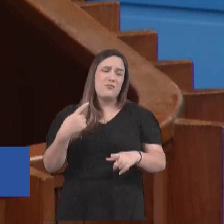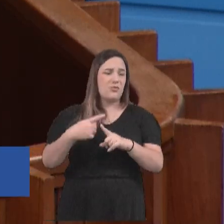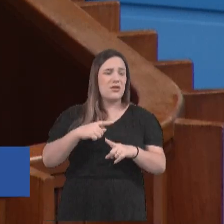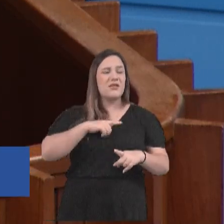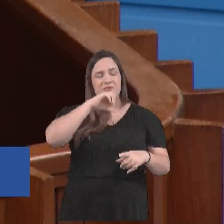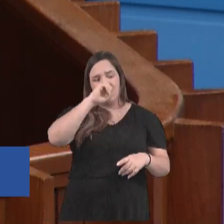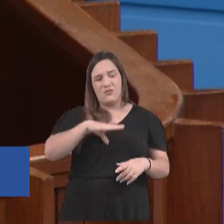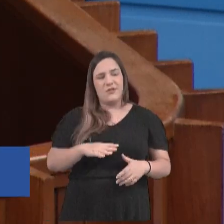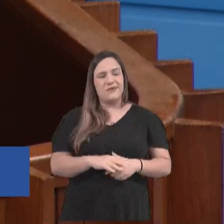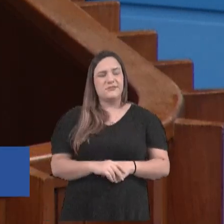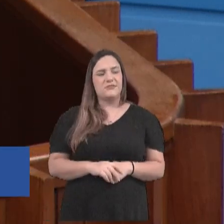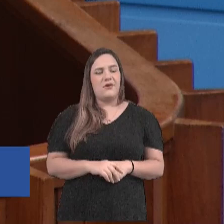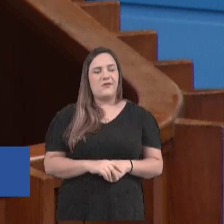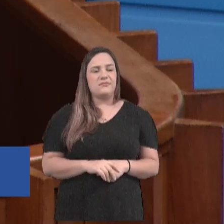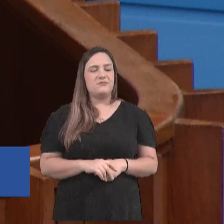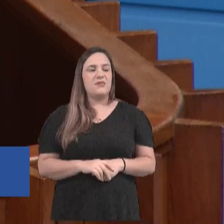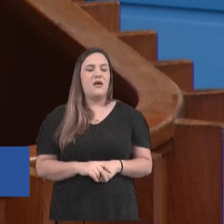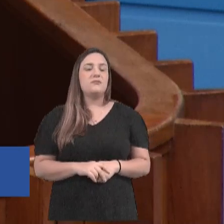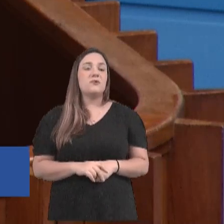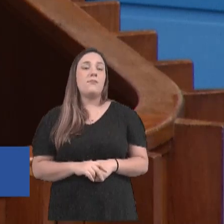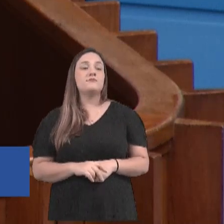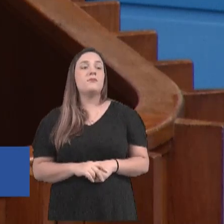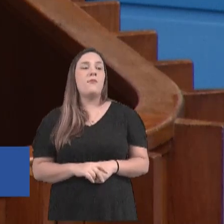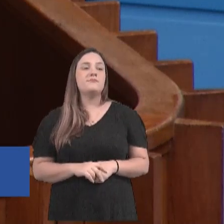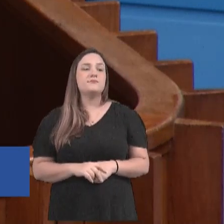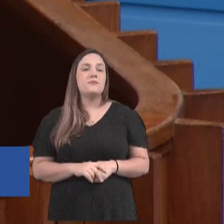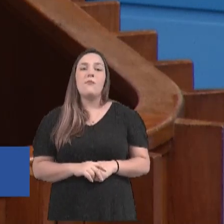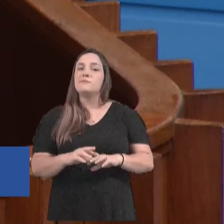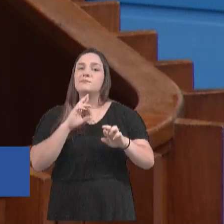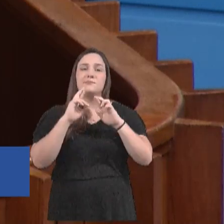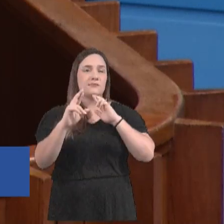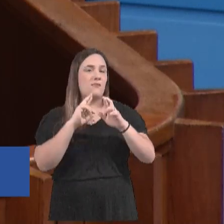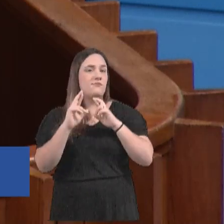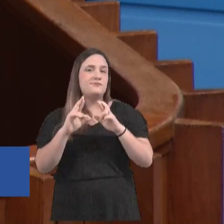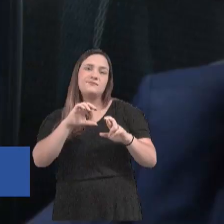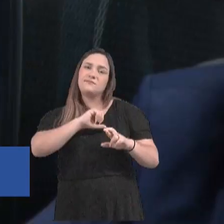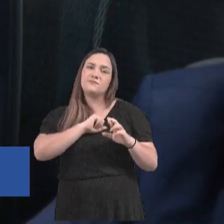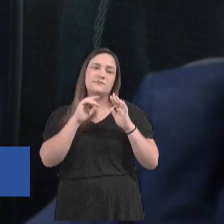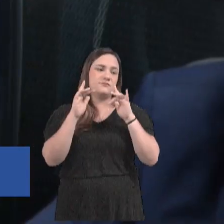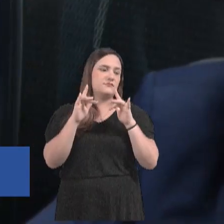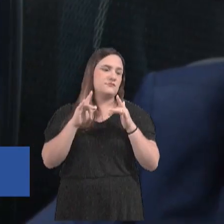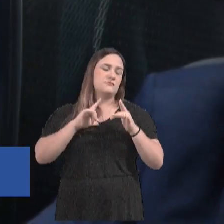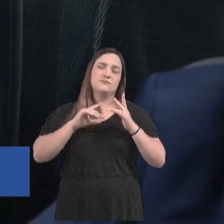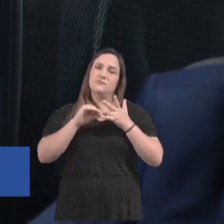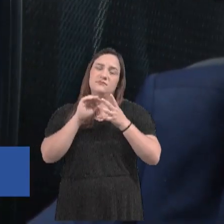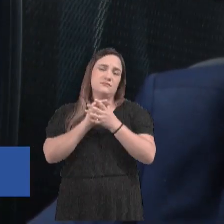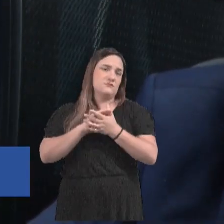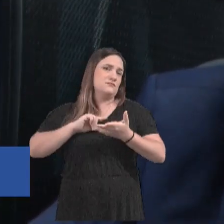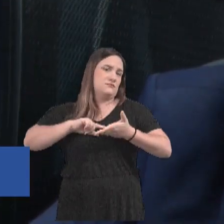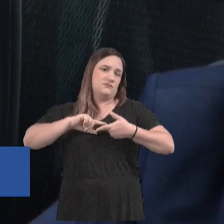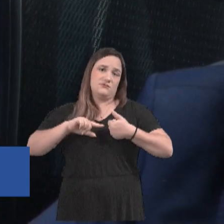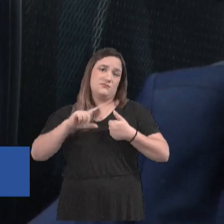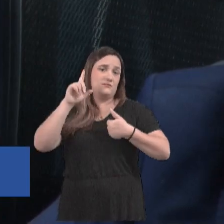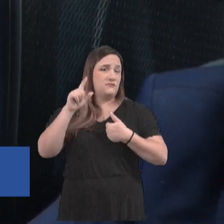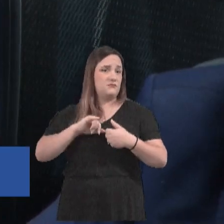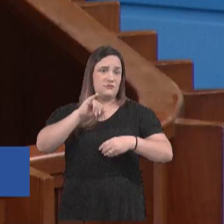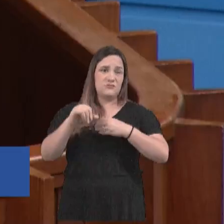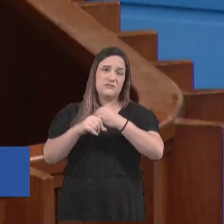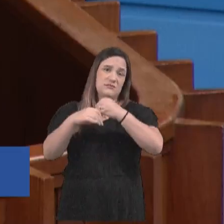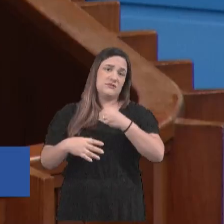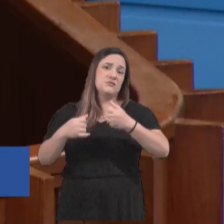violência. Relações afetivas não podem ser tratado como motivo